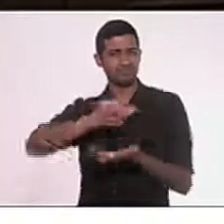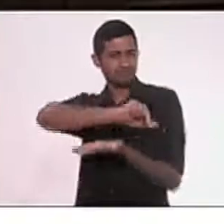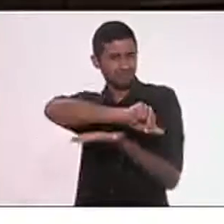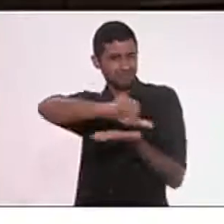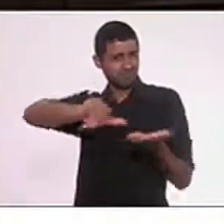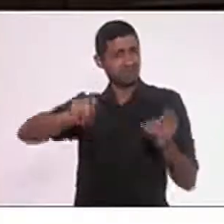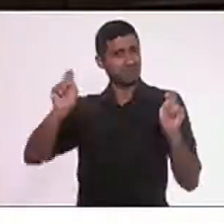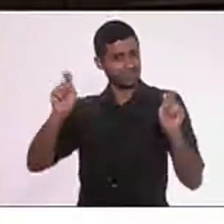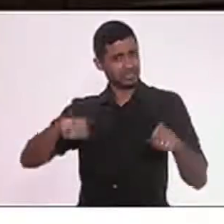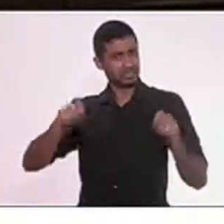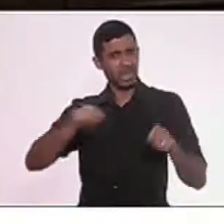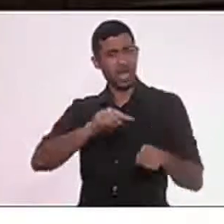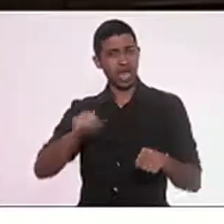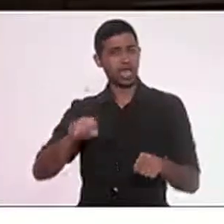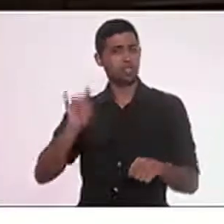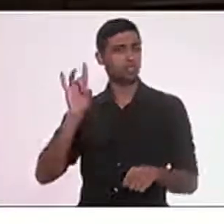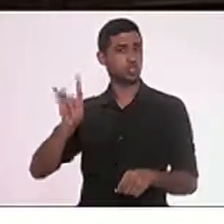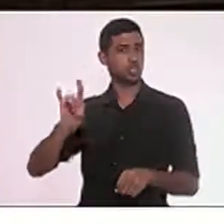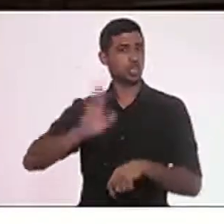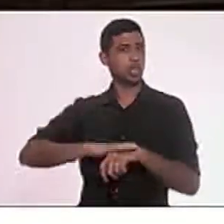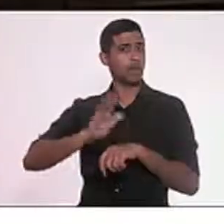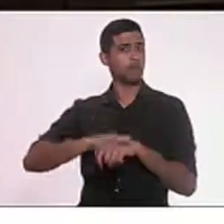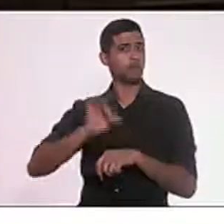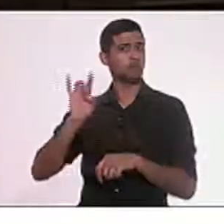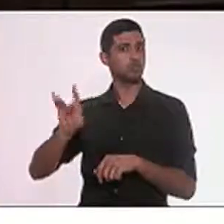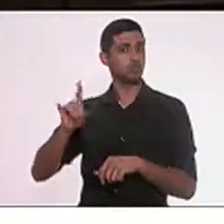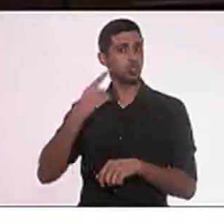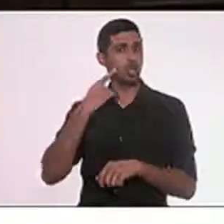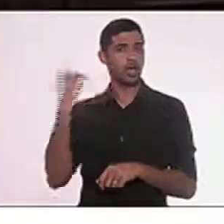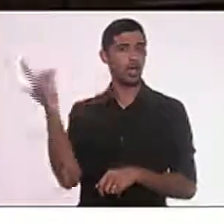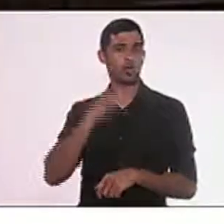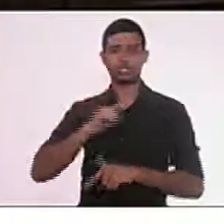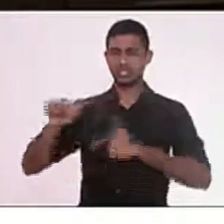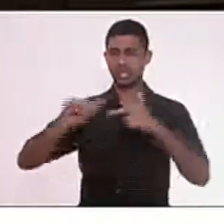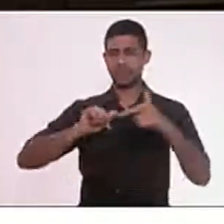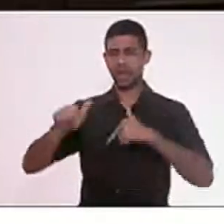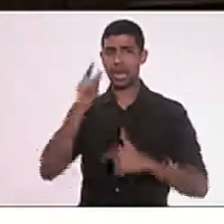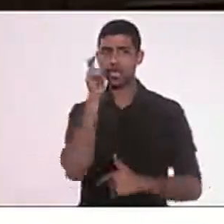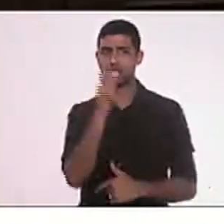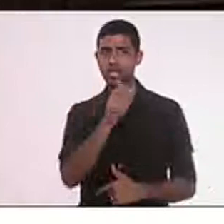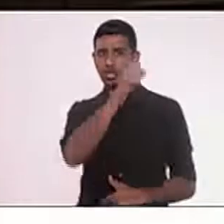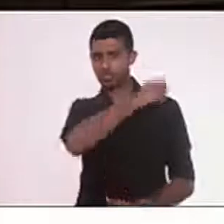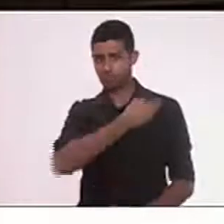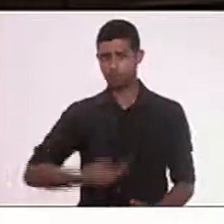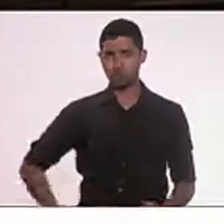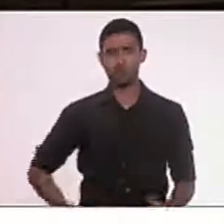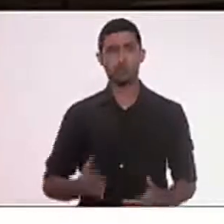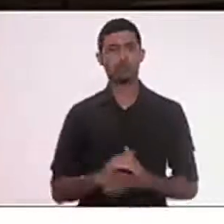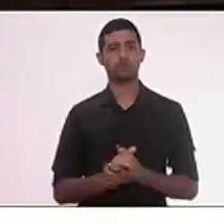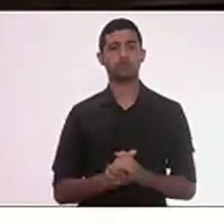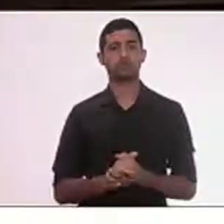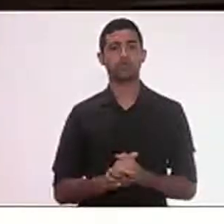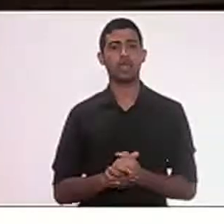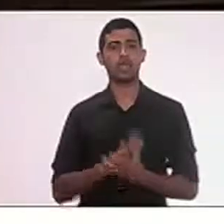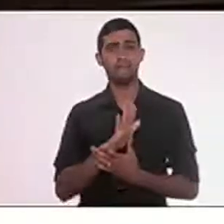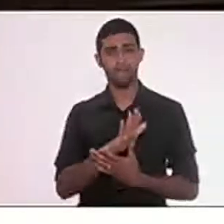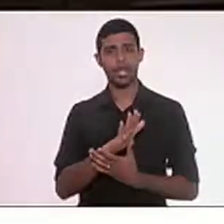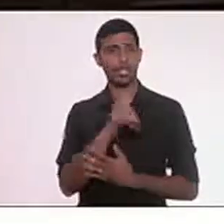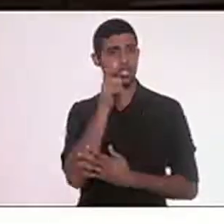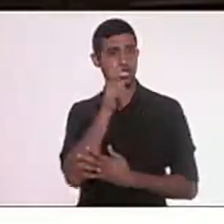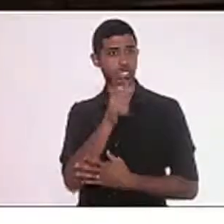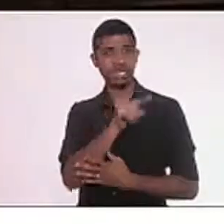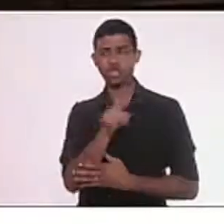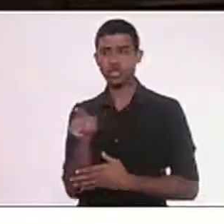coadjuvantes possam elas mesmas operar em nome do interesse público. Elas não representam o interesse público, elas representam o interesse